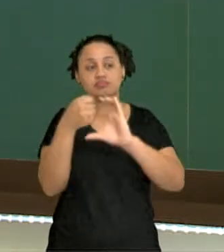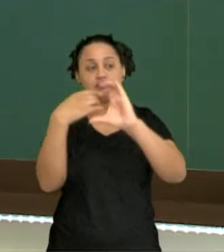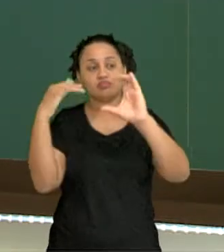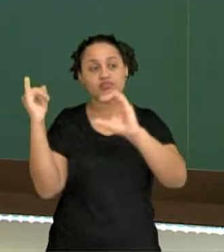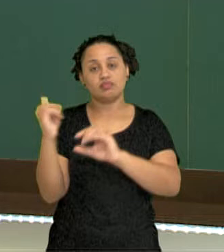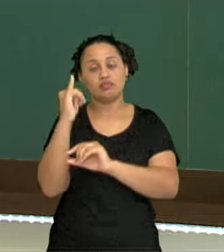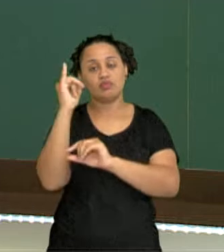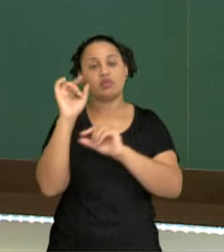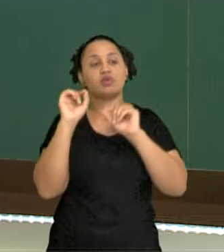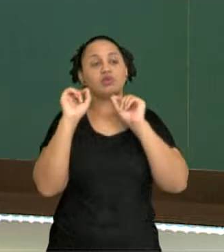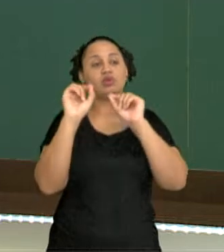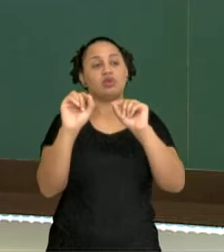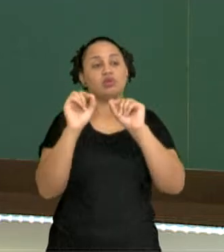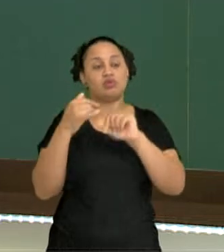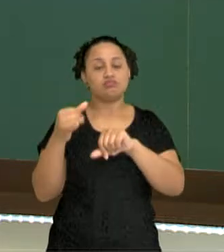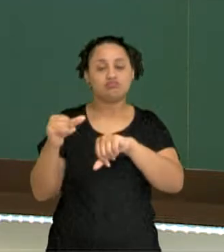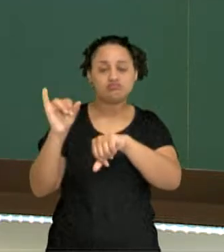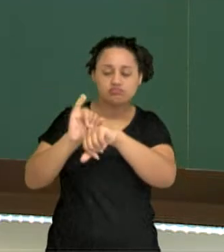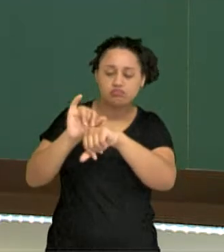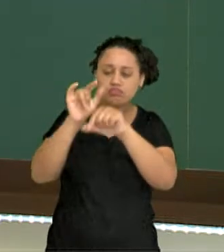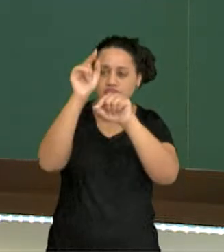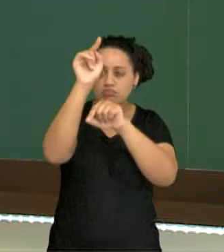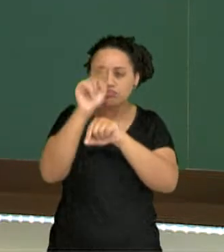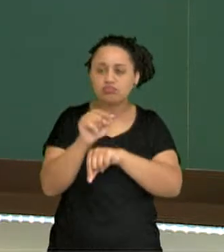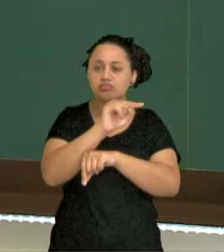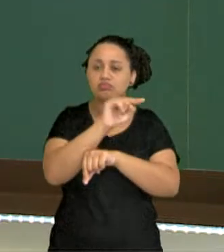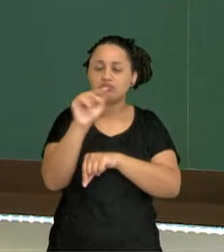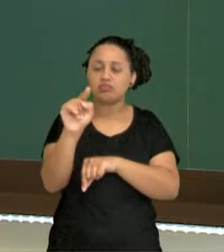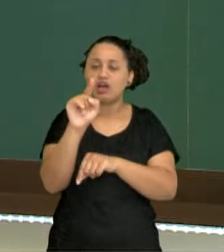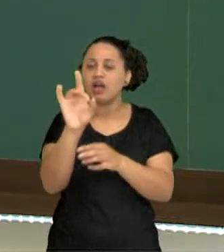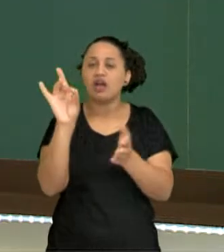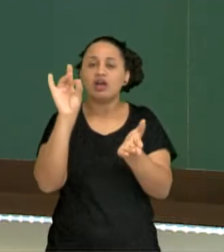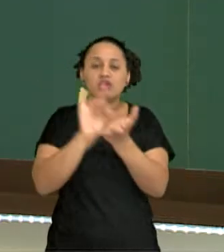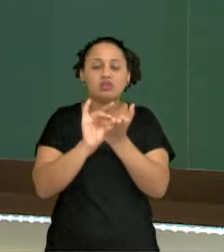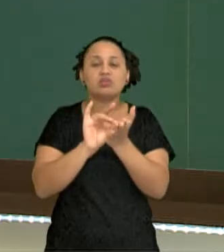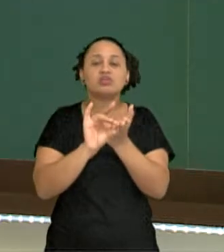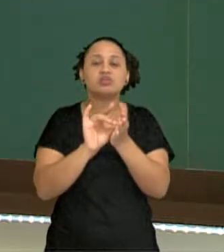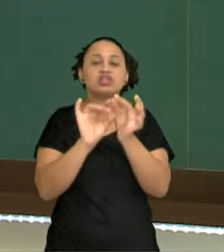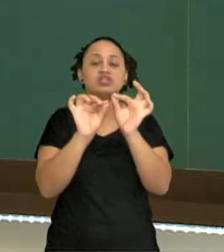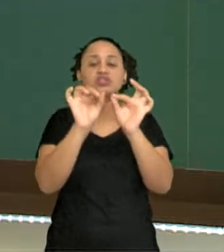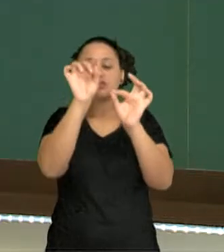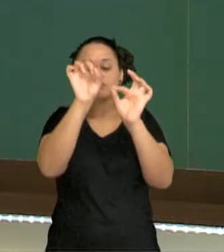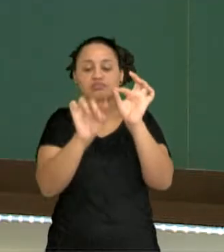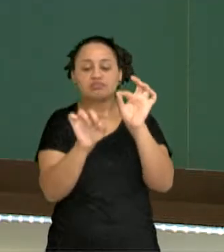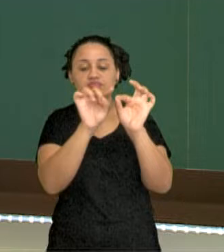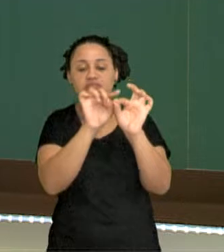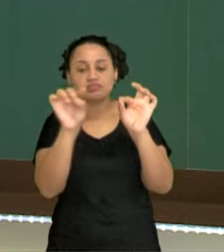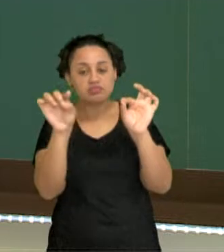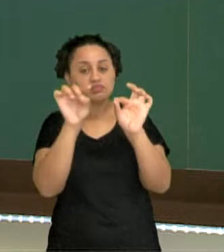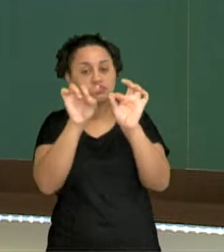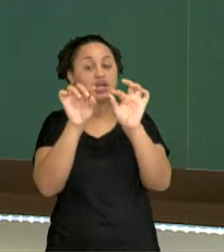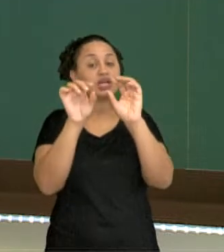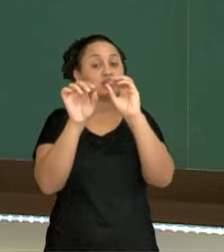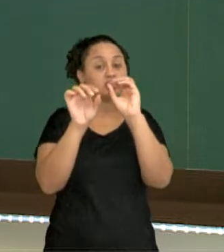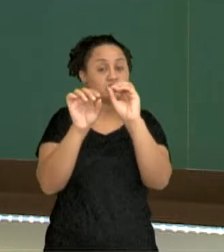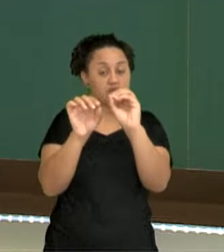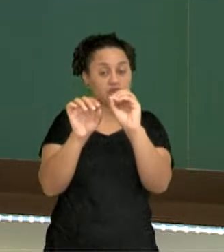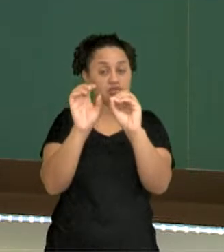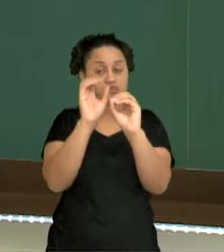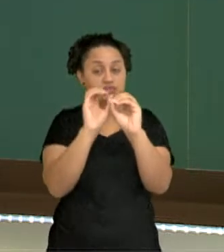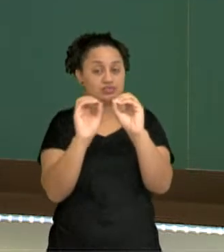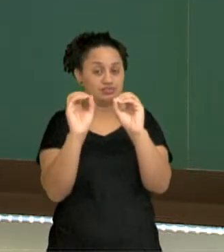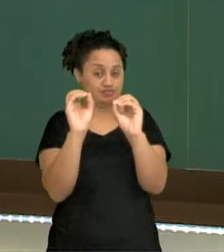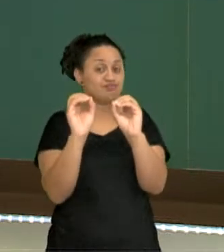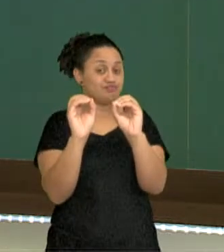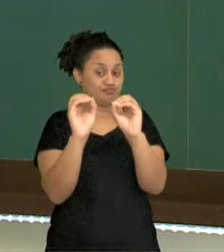de que o seu centro coincide com a origem do plano cartesiano, ou seja, tem